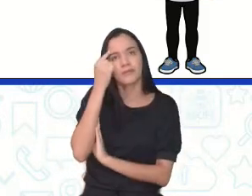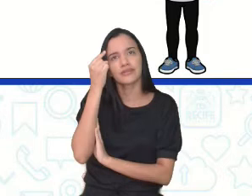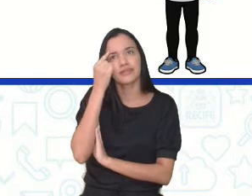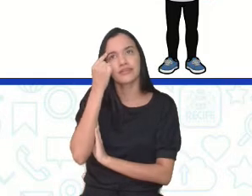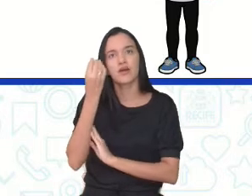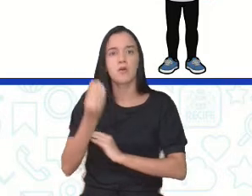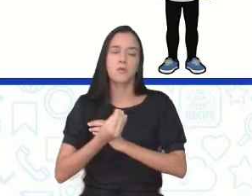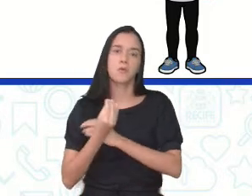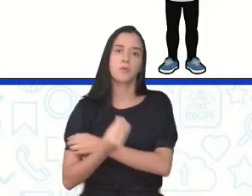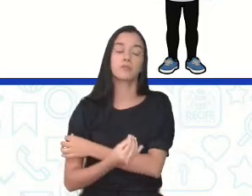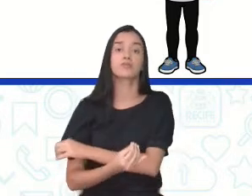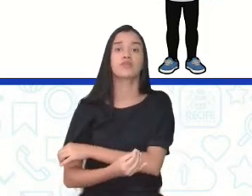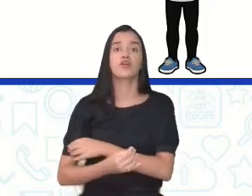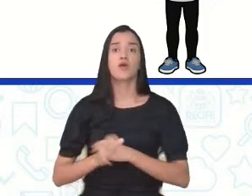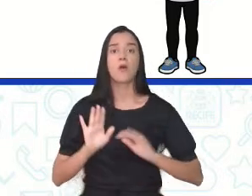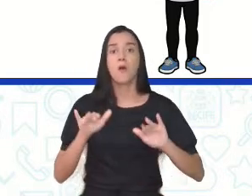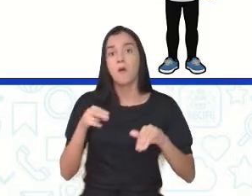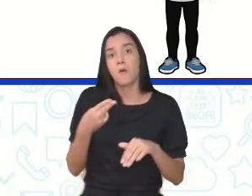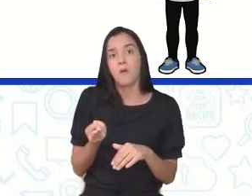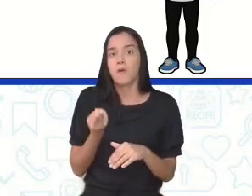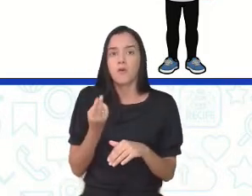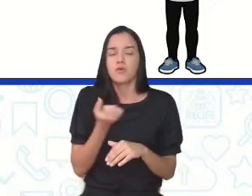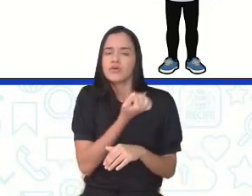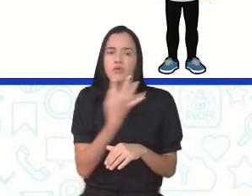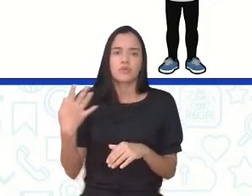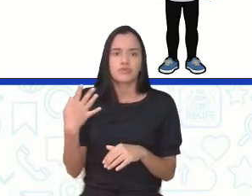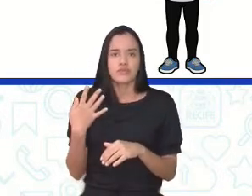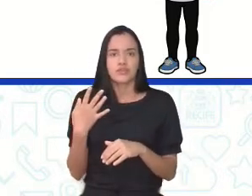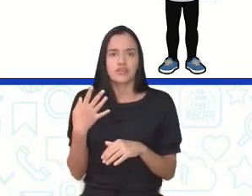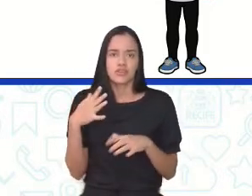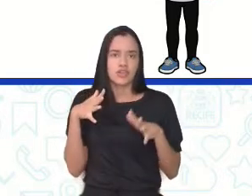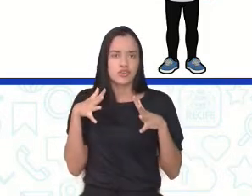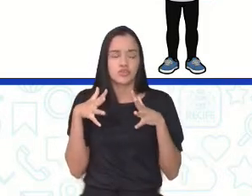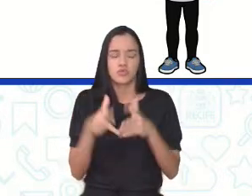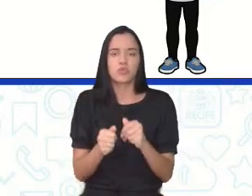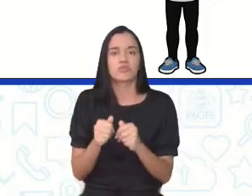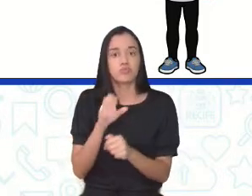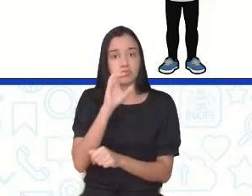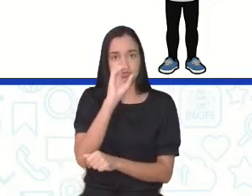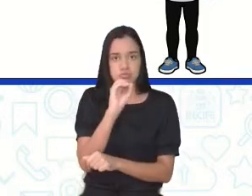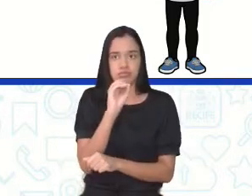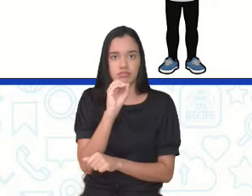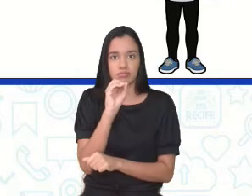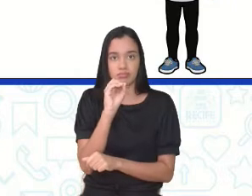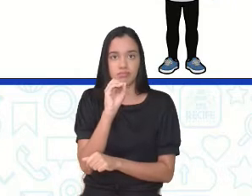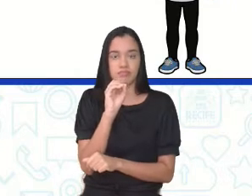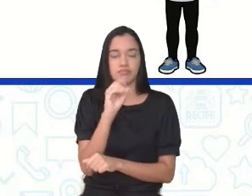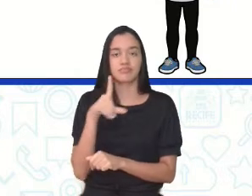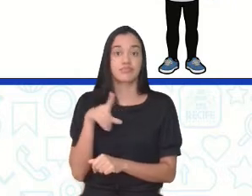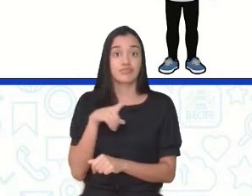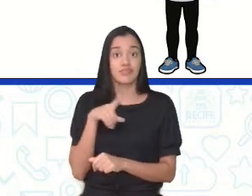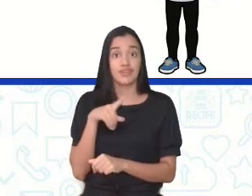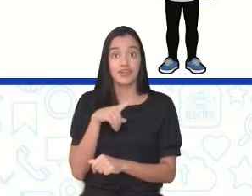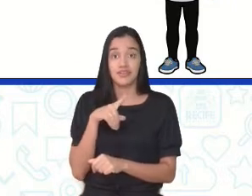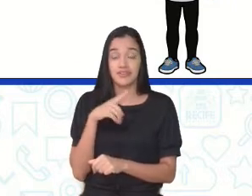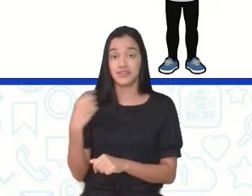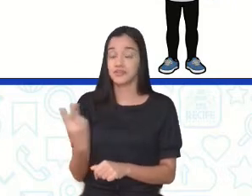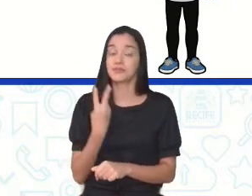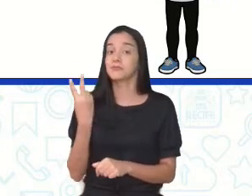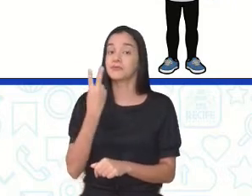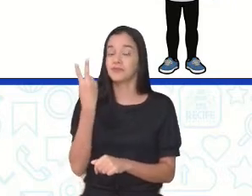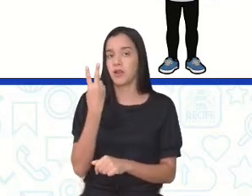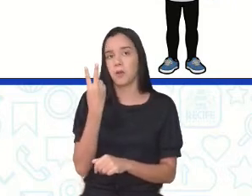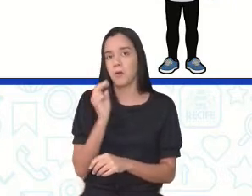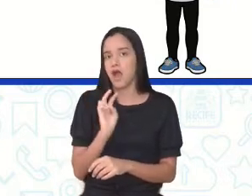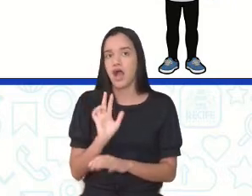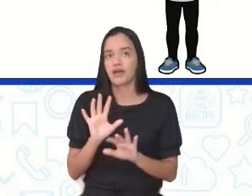forma: ou você conta a quantidade total de zero, tem que dar o valor que está no expoente, certo?